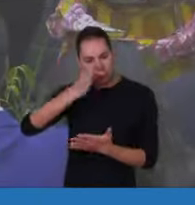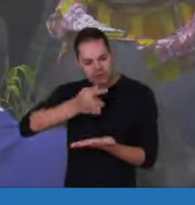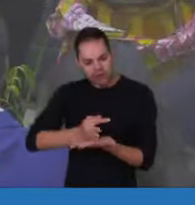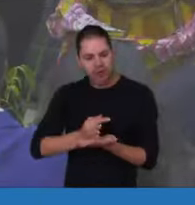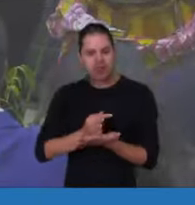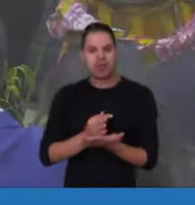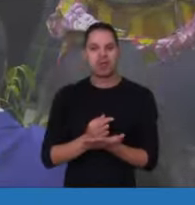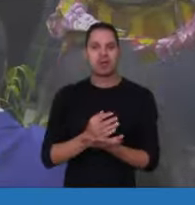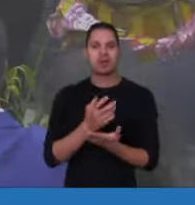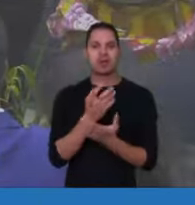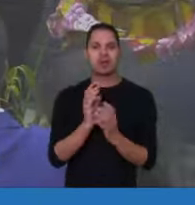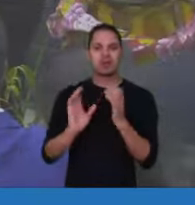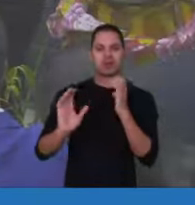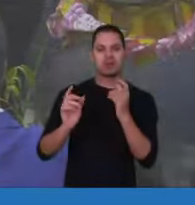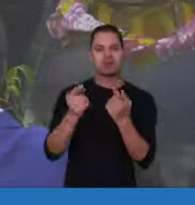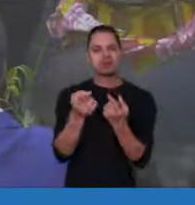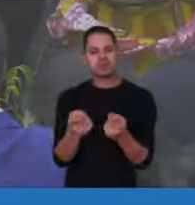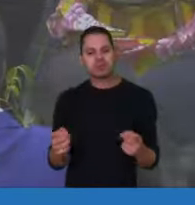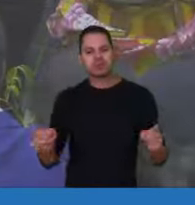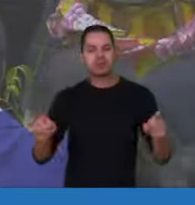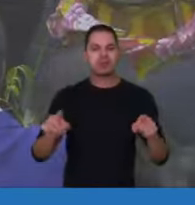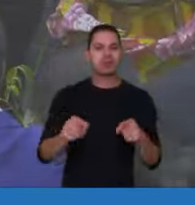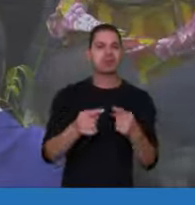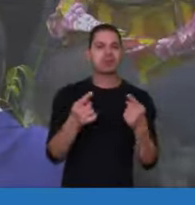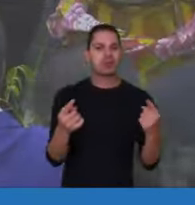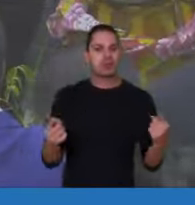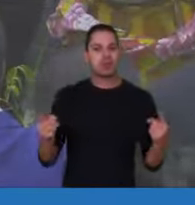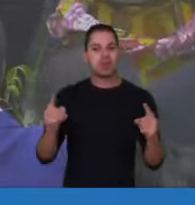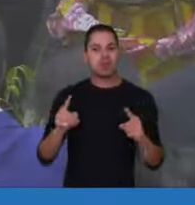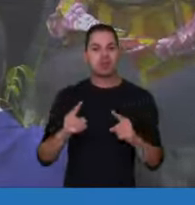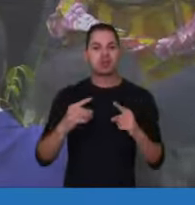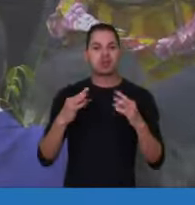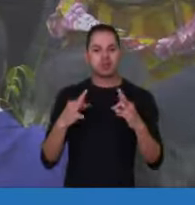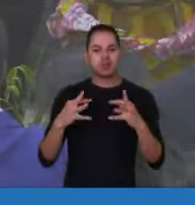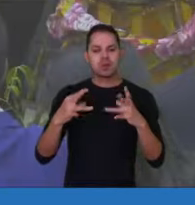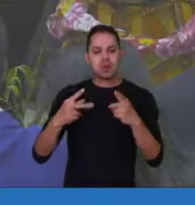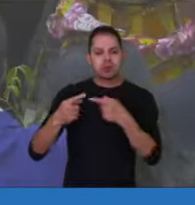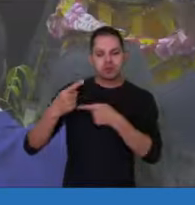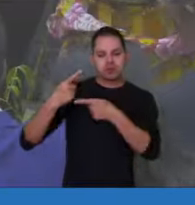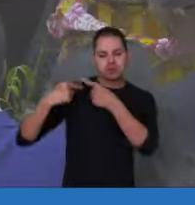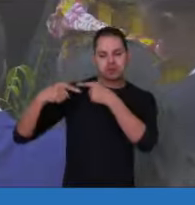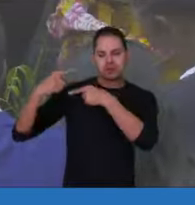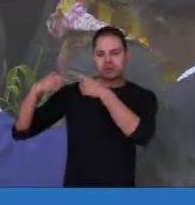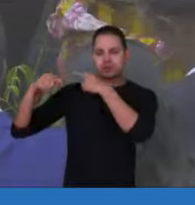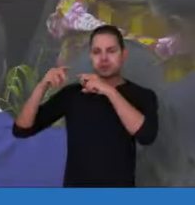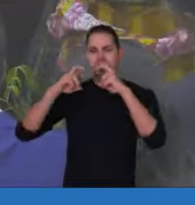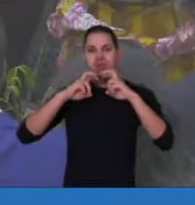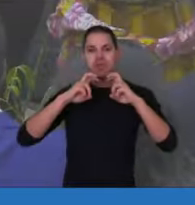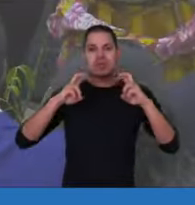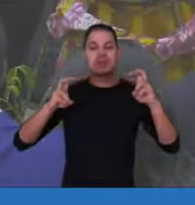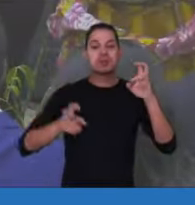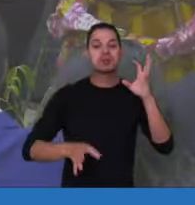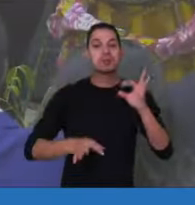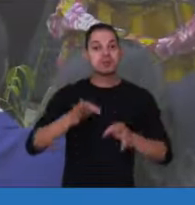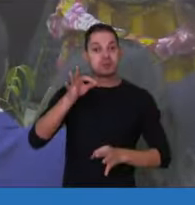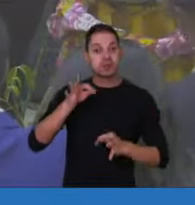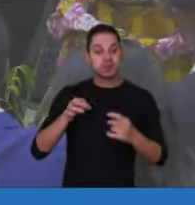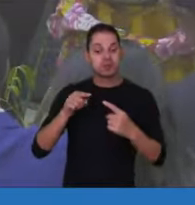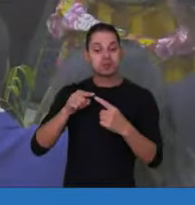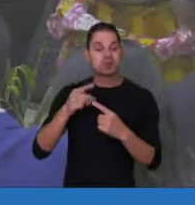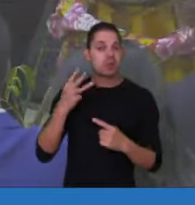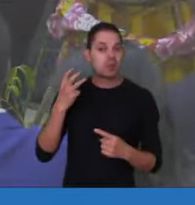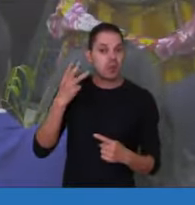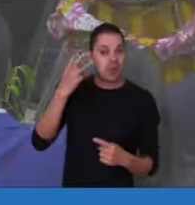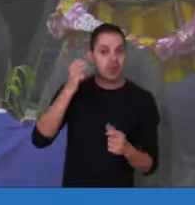nossas cantigas, com nossos cantos, com toda a nossa ancestralidade, gritar justiça por Marielle e Anderson